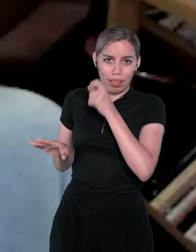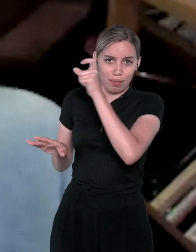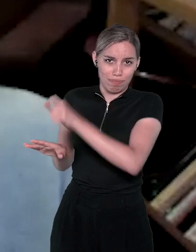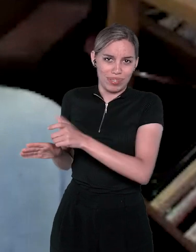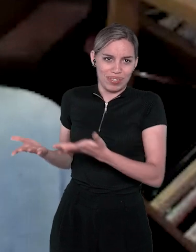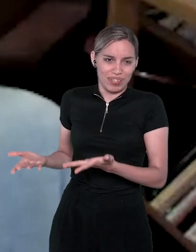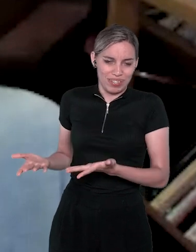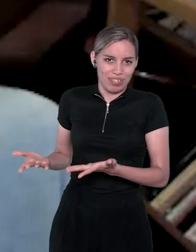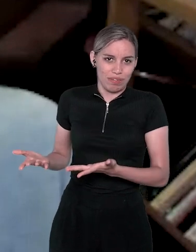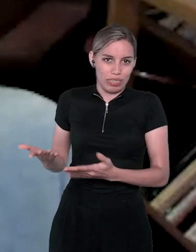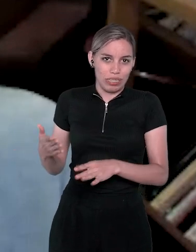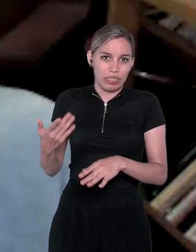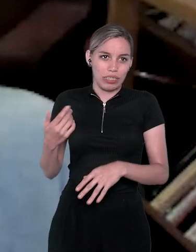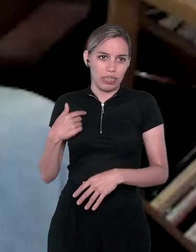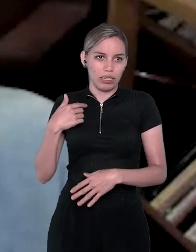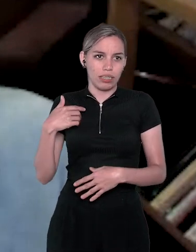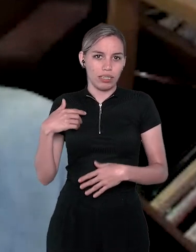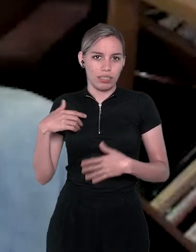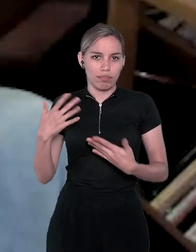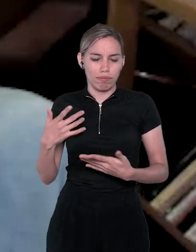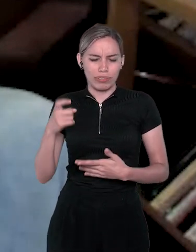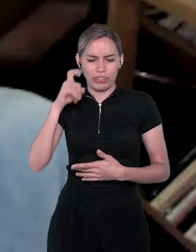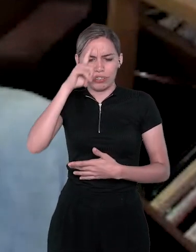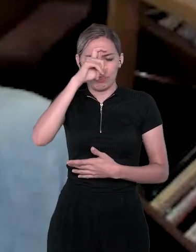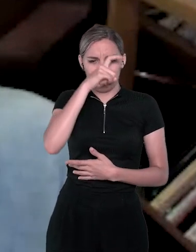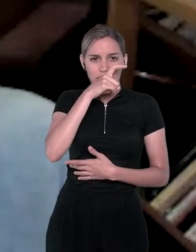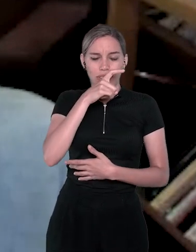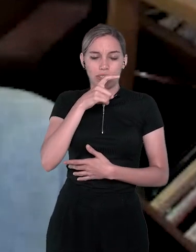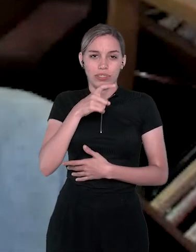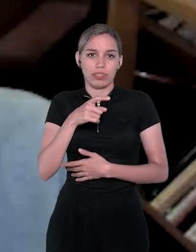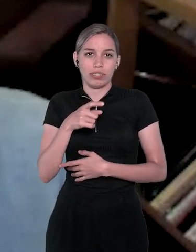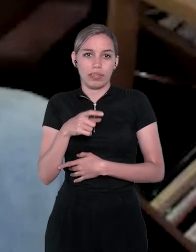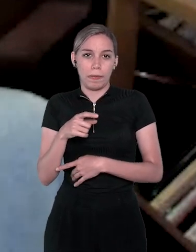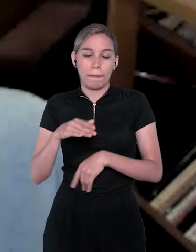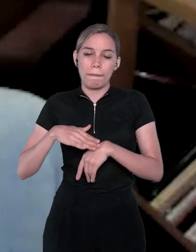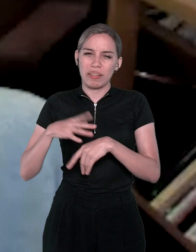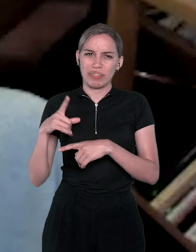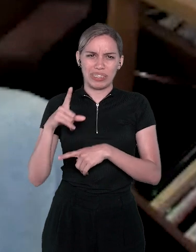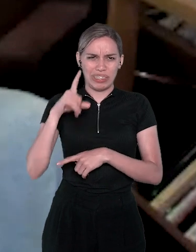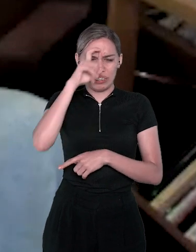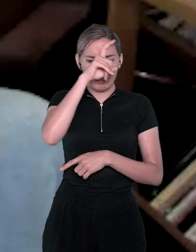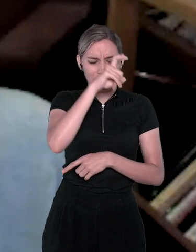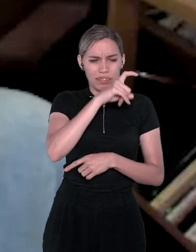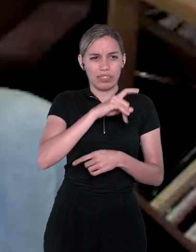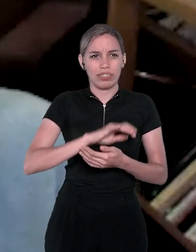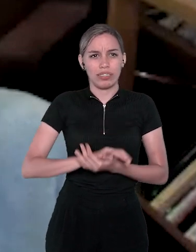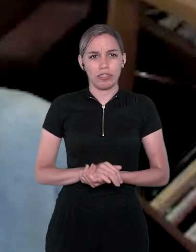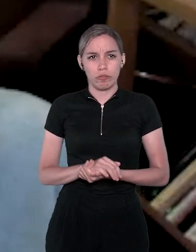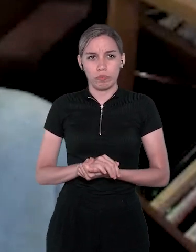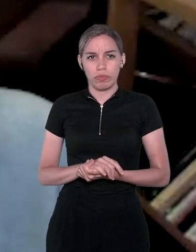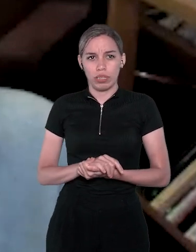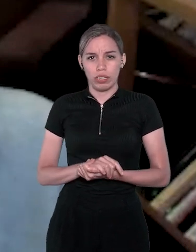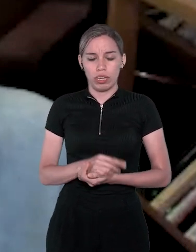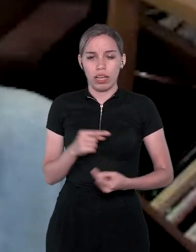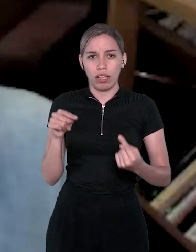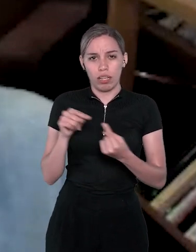odiava. Então foi complicado. Foi a parte mais demorada, mais penosa, que foi dar a